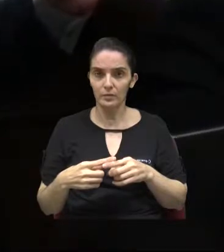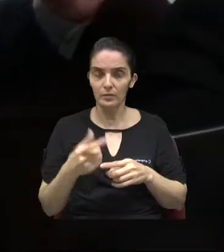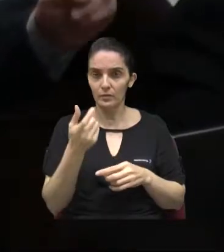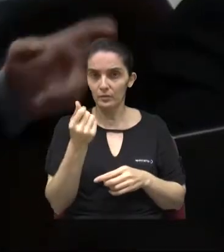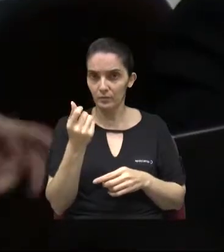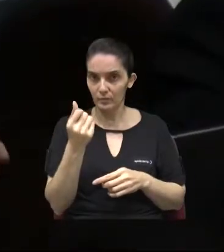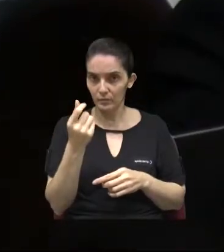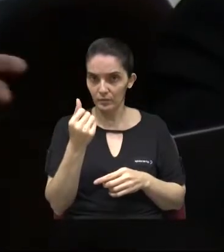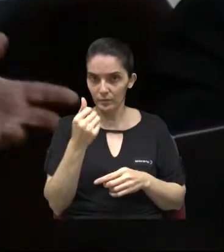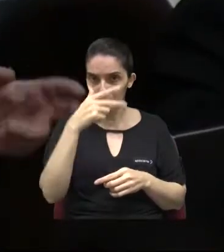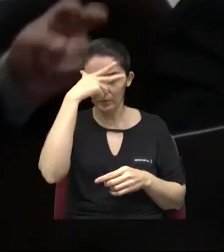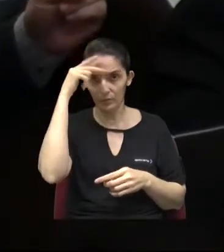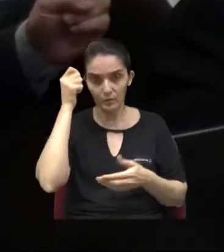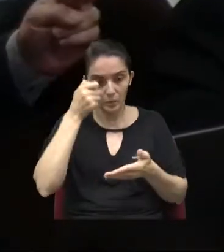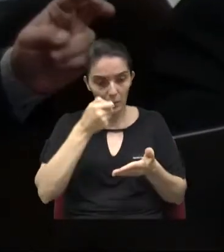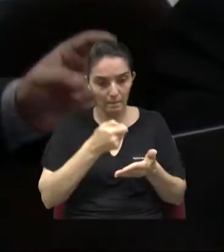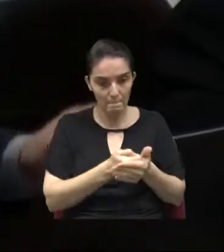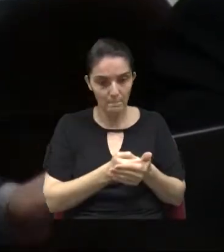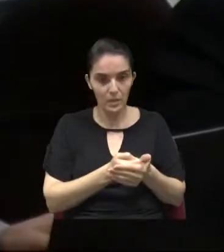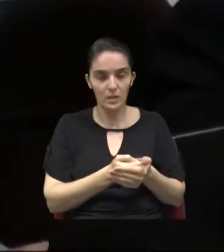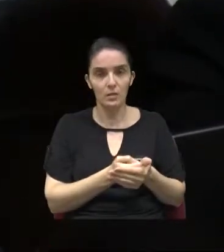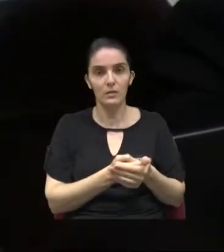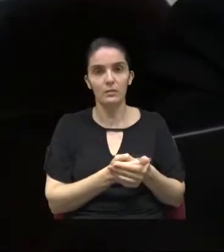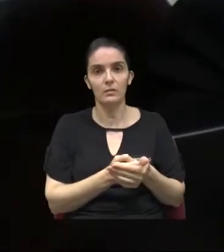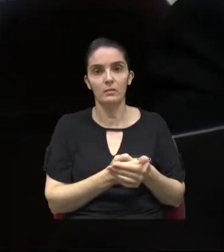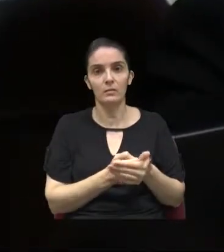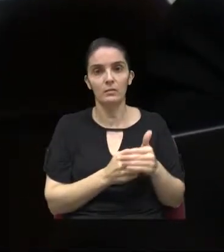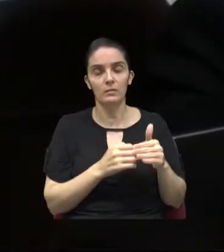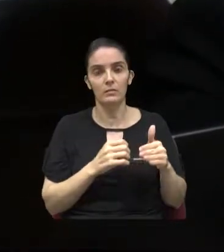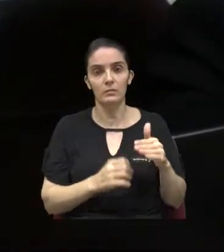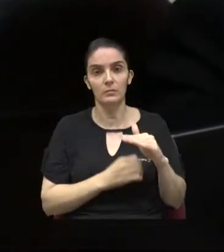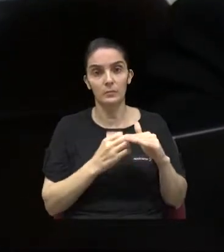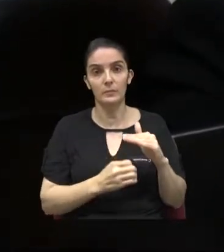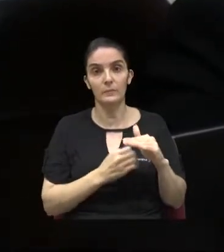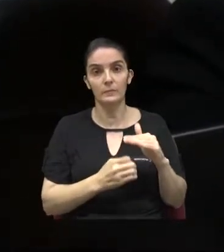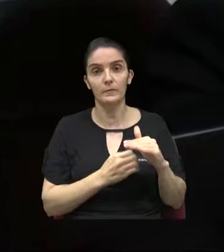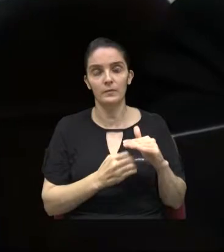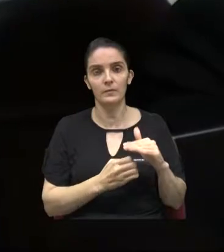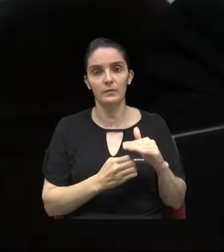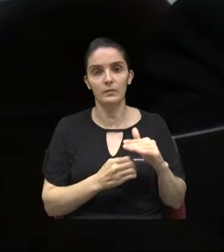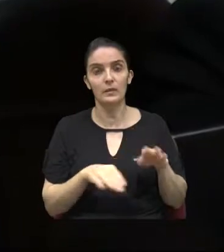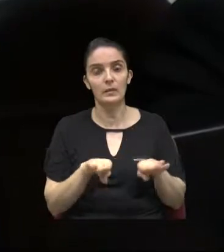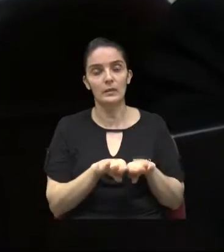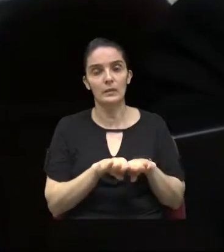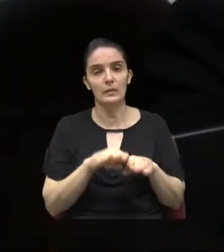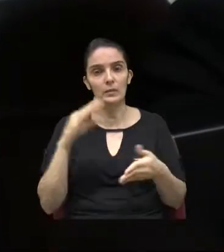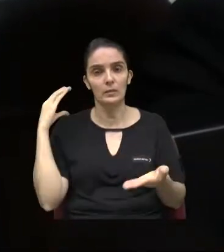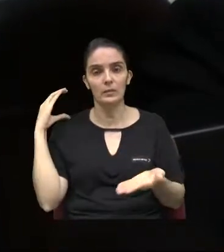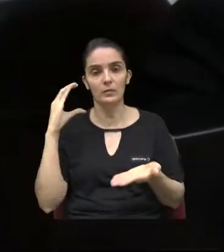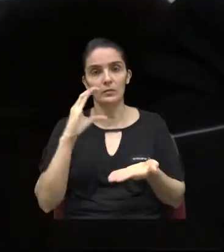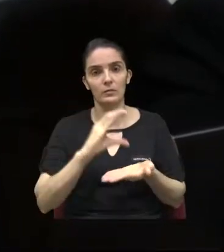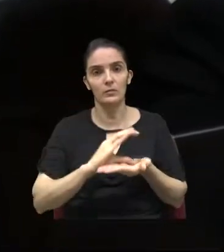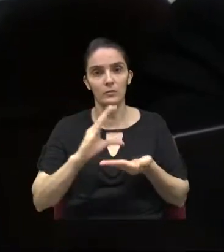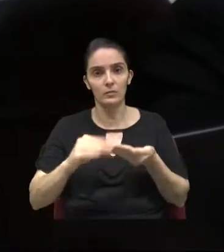valor do subsídio, mas que não é mais subsídio, tem sido enviado verbas complementares, como